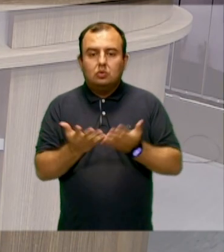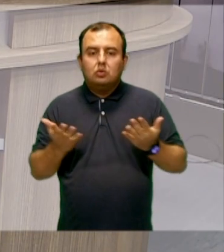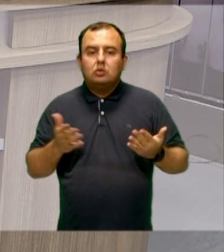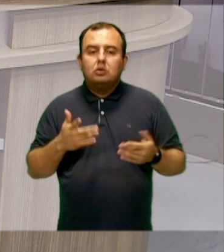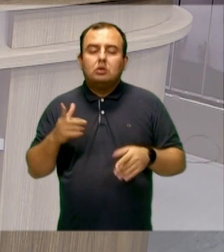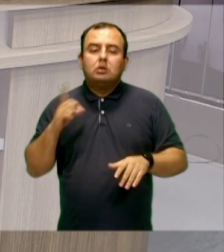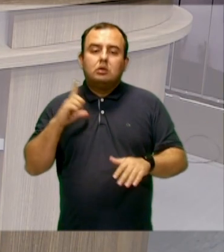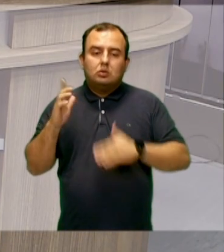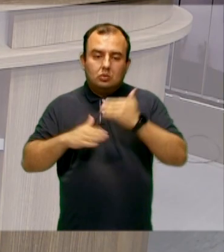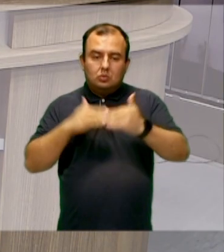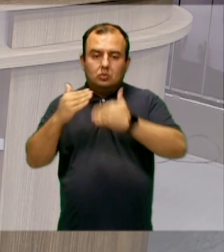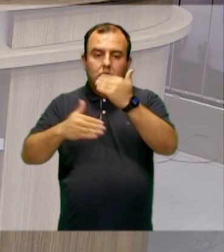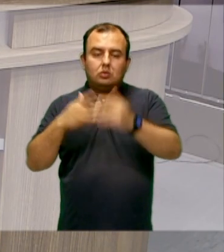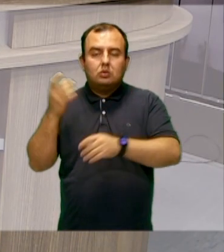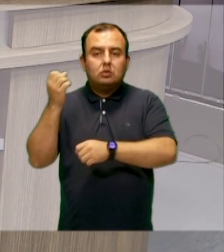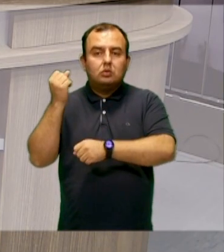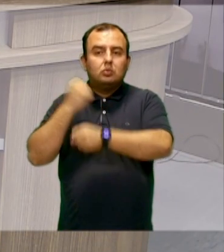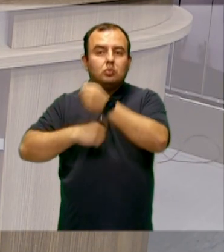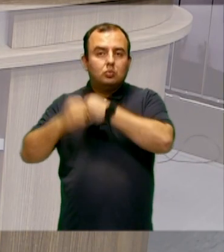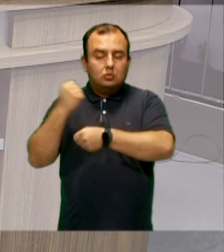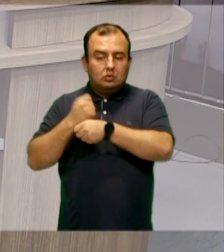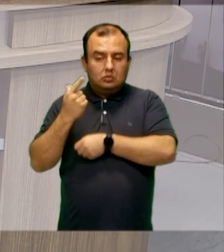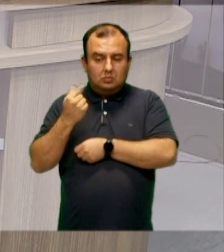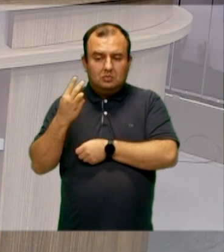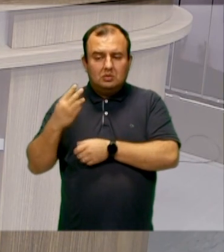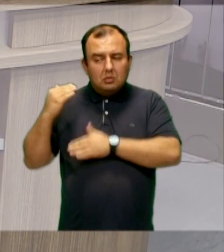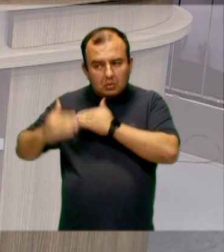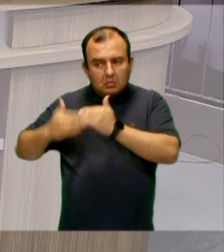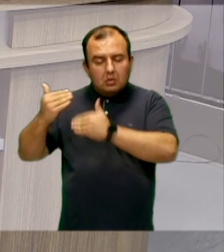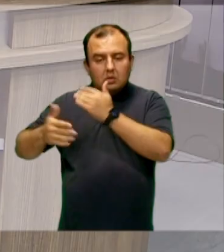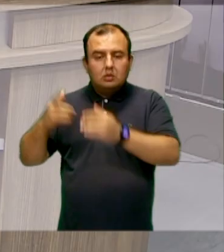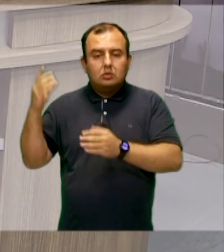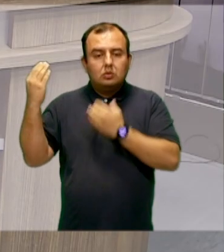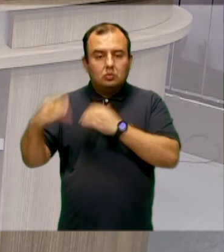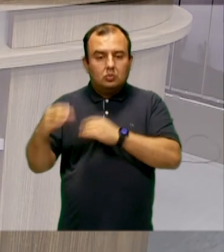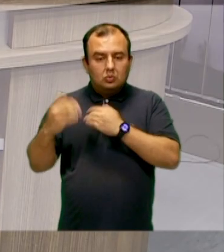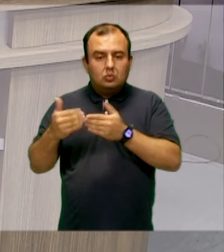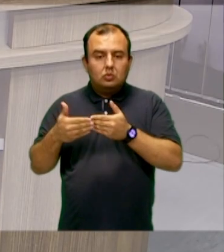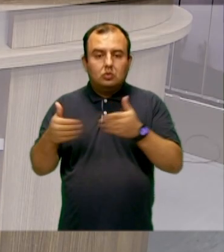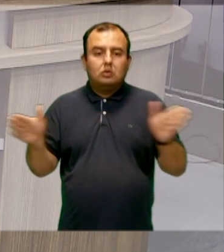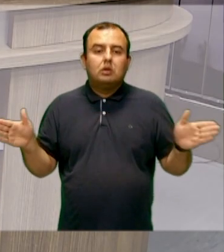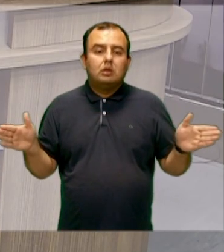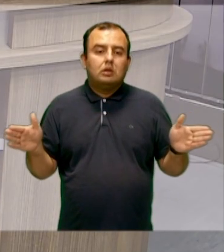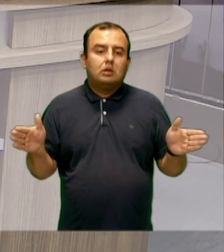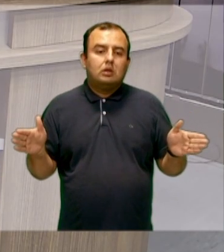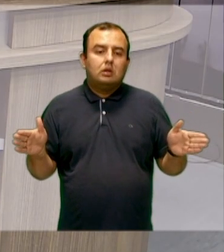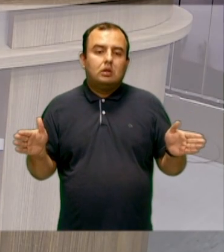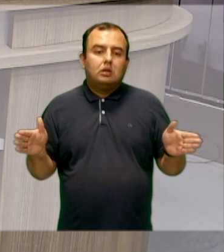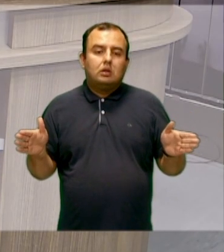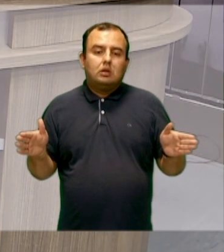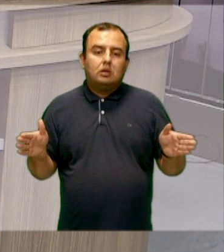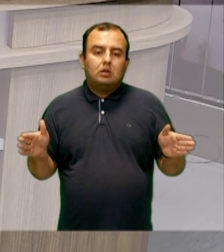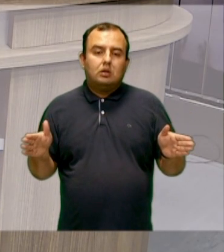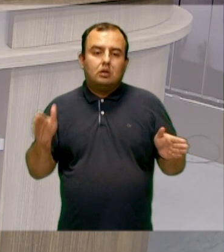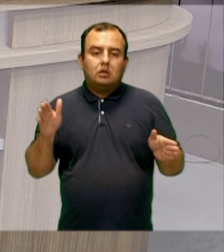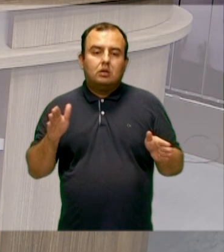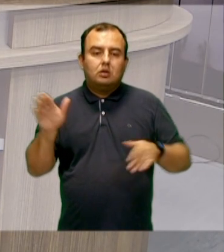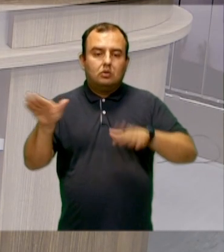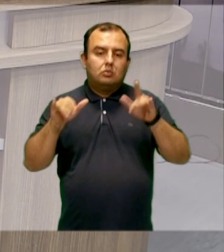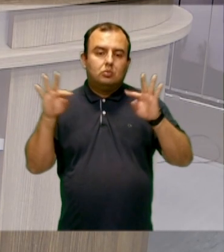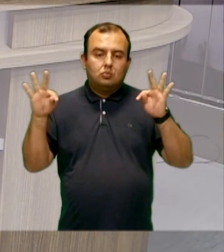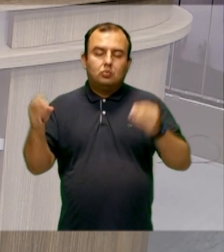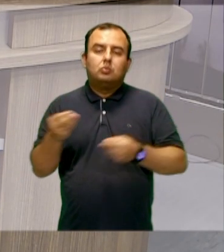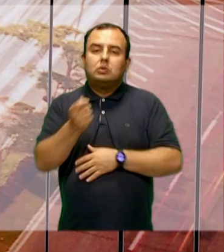um processo já desde 2023 aí, tem um concurso aberto e ainda não foi todo mundo